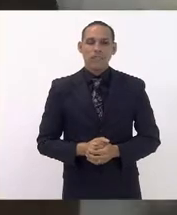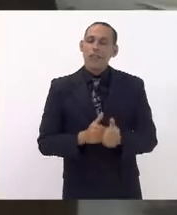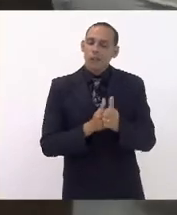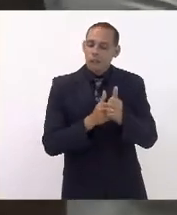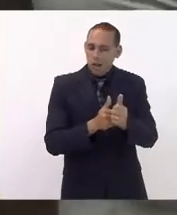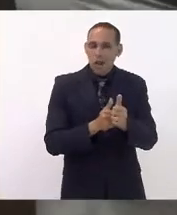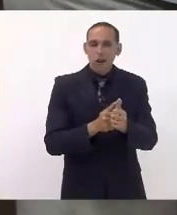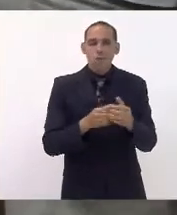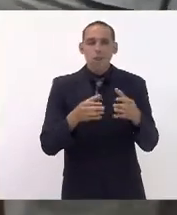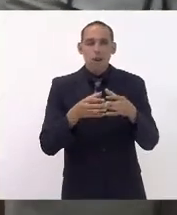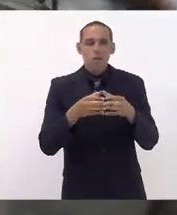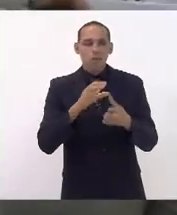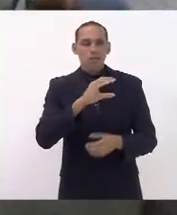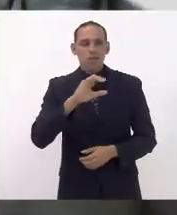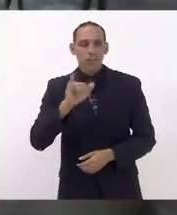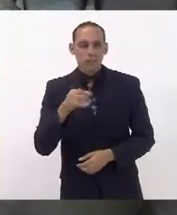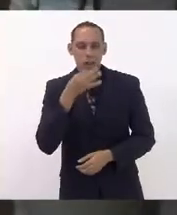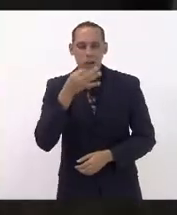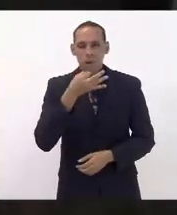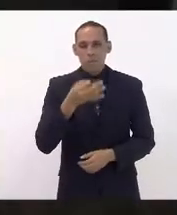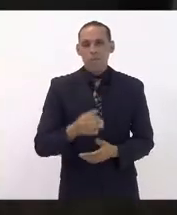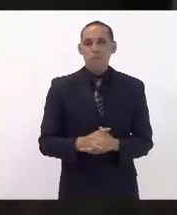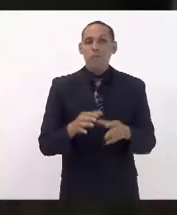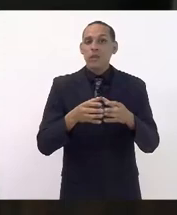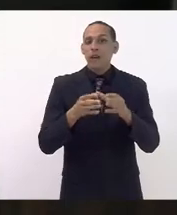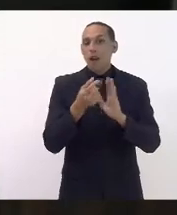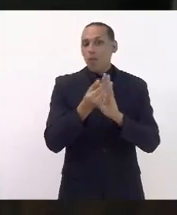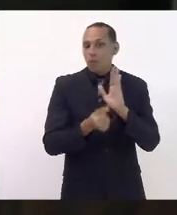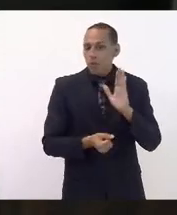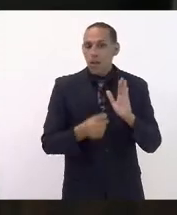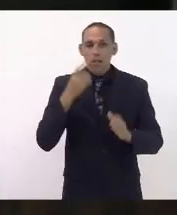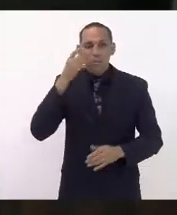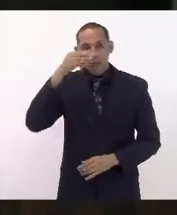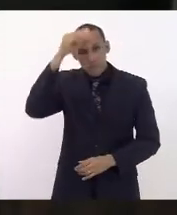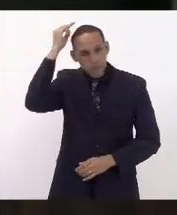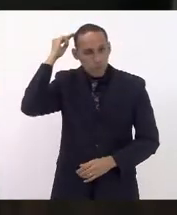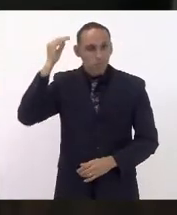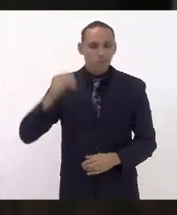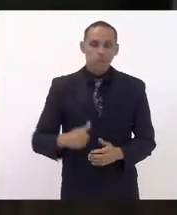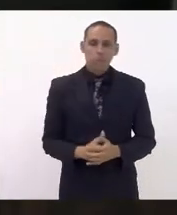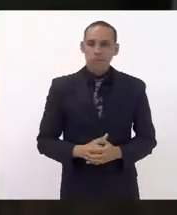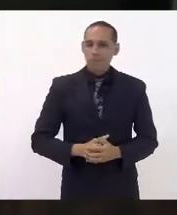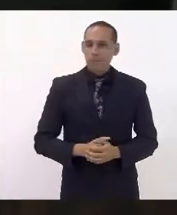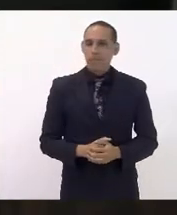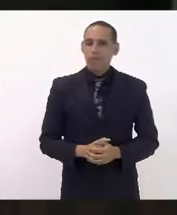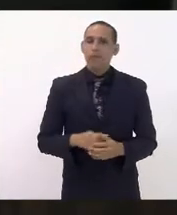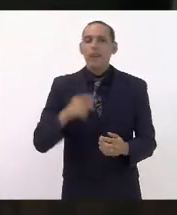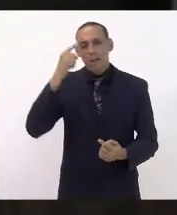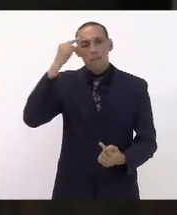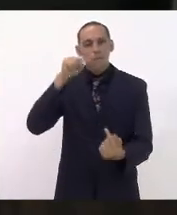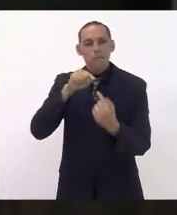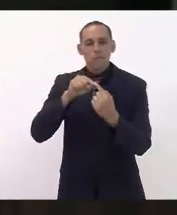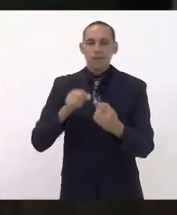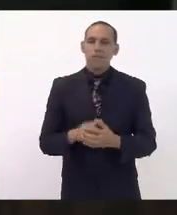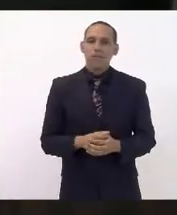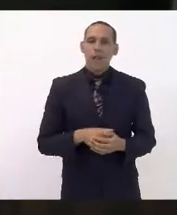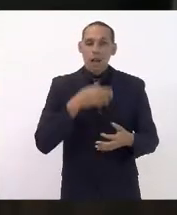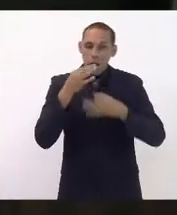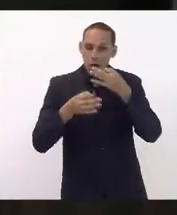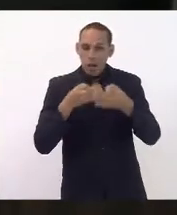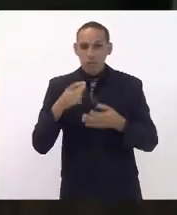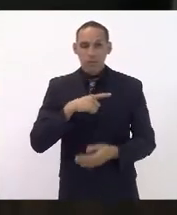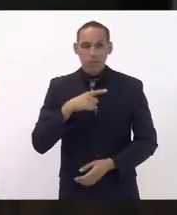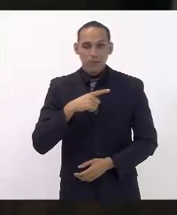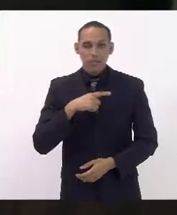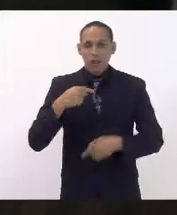Acompanho o parecer da CCJ, senhor presidente. Pela Comissão de Orçamento, deputado Márcio Pacheco. Favorável. Os pareceres emitidos